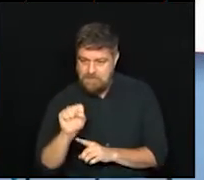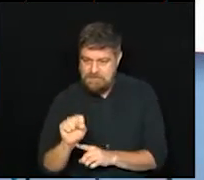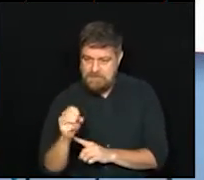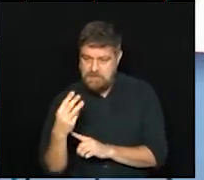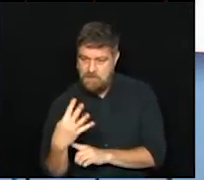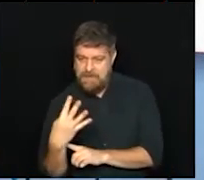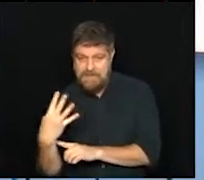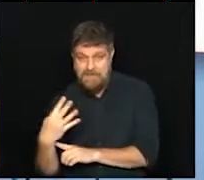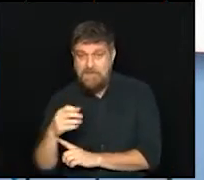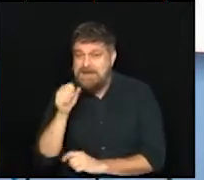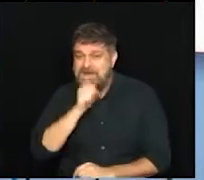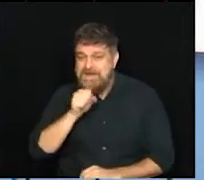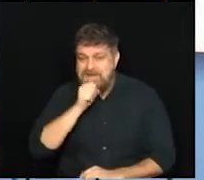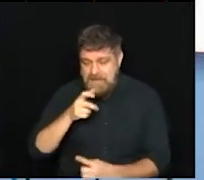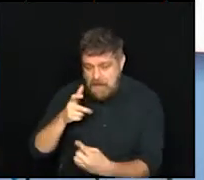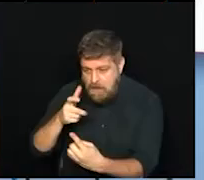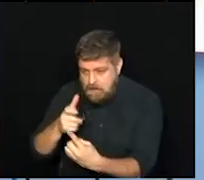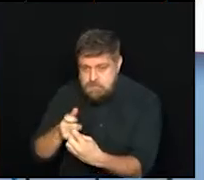103.844 idosos,